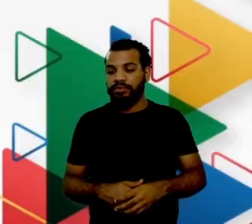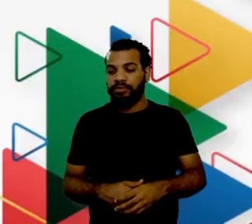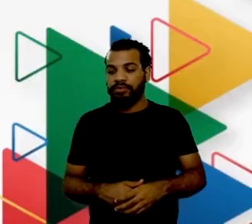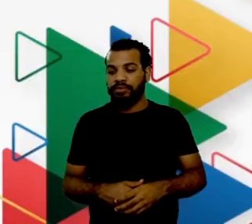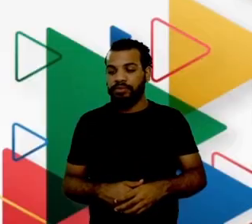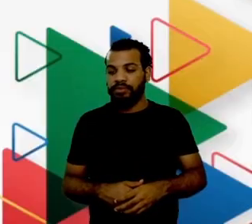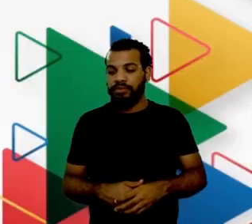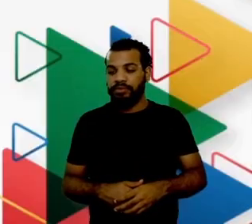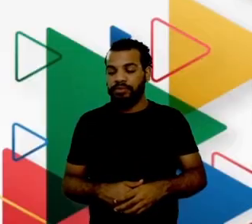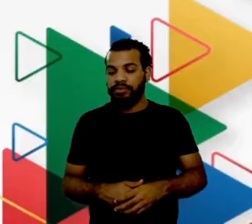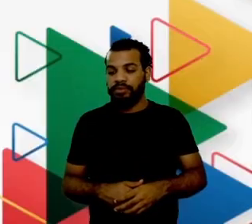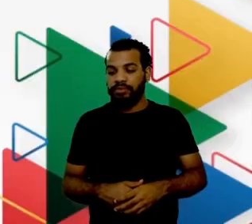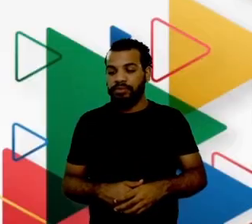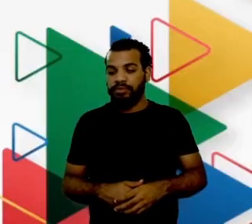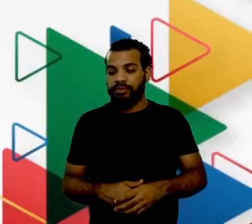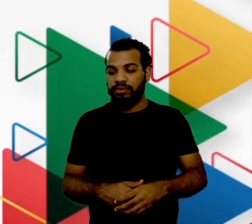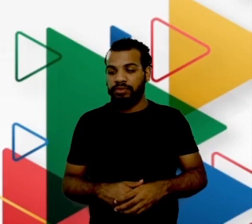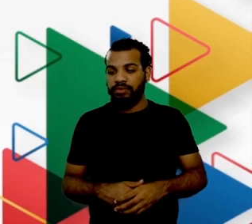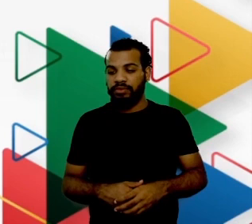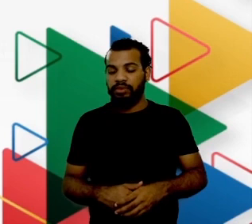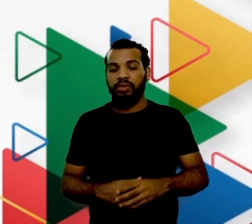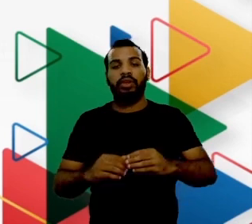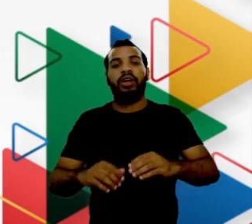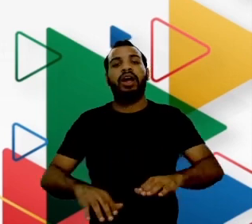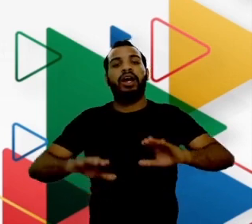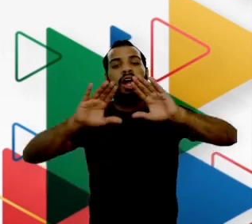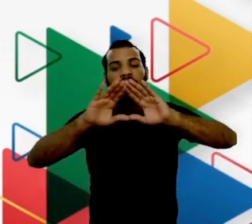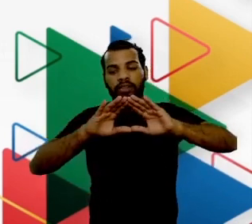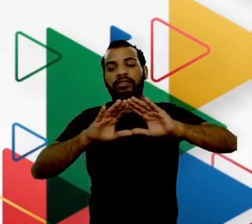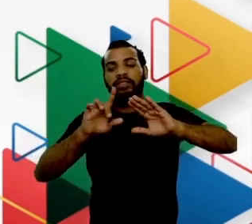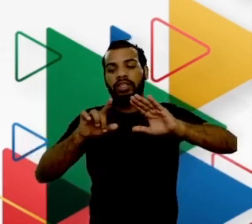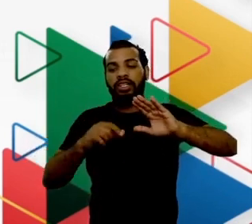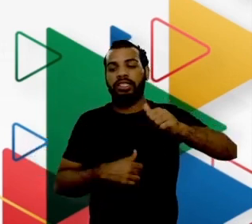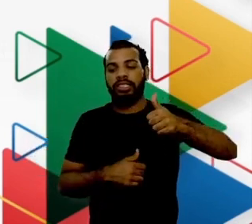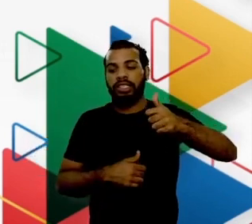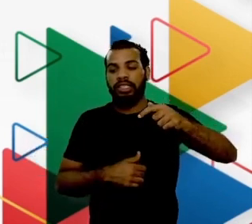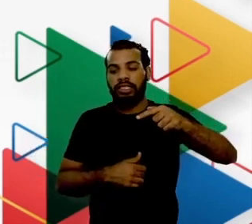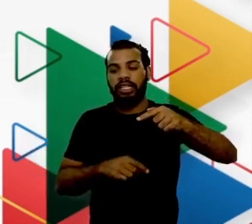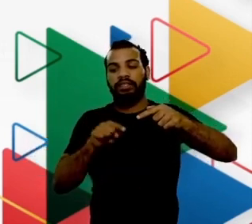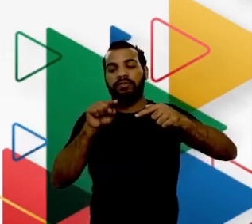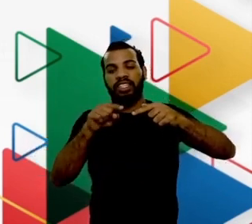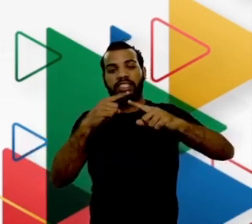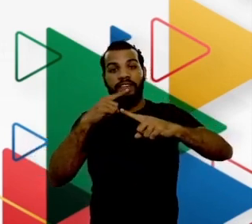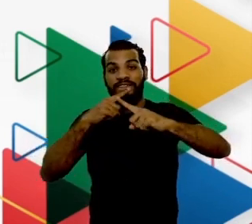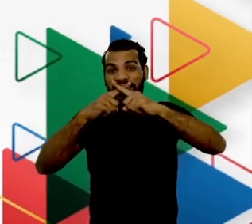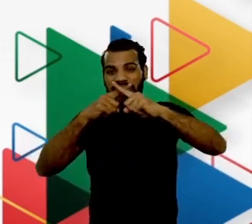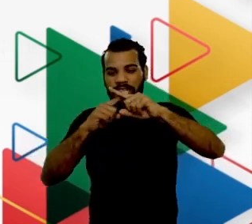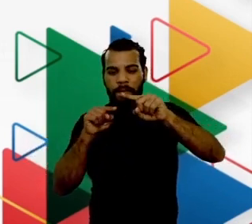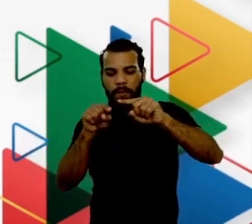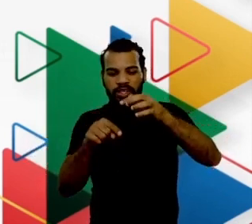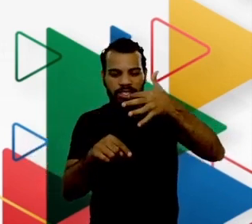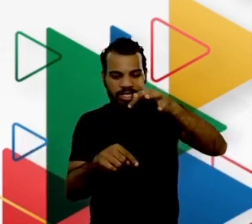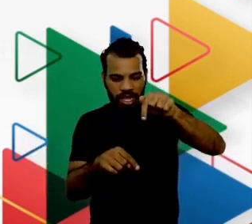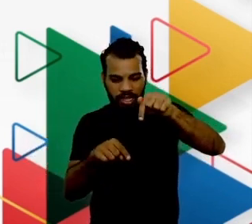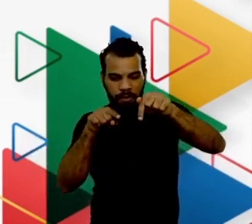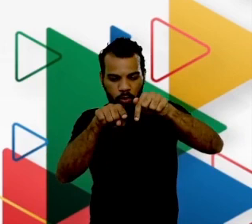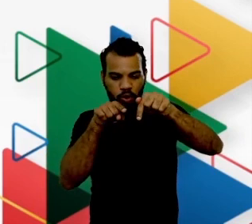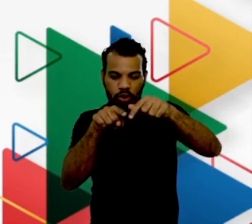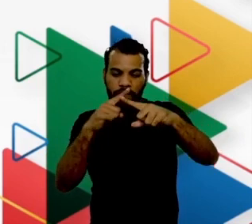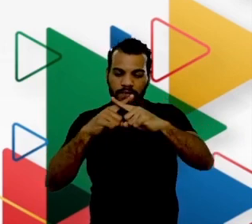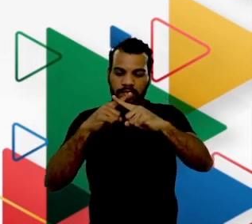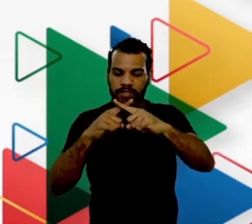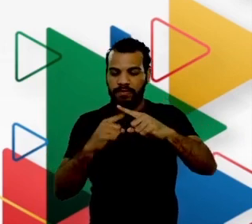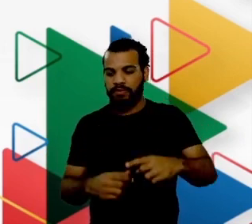é o 17 vezes 10 a menos 6. O LO é igual a 100. E